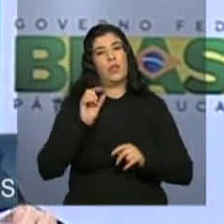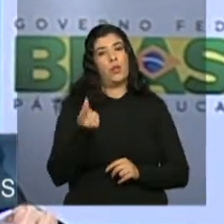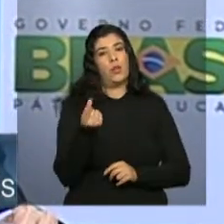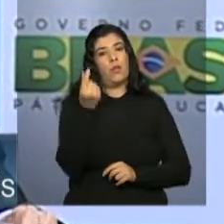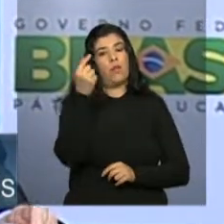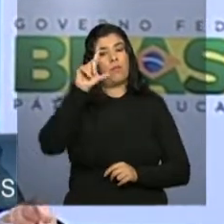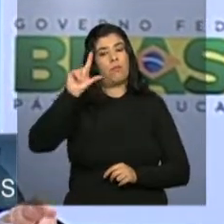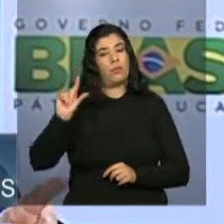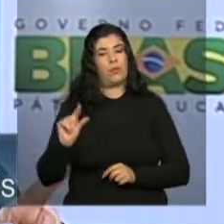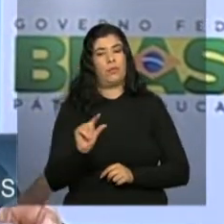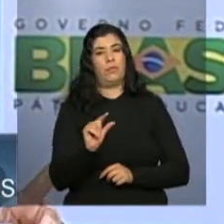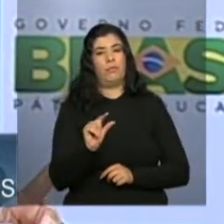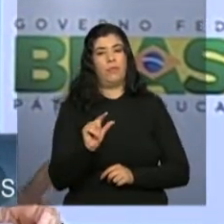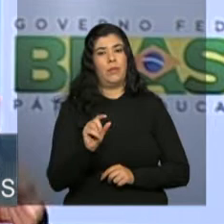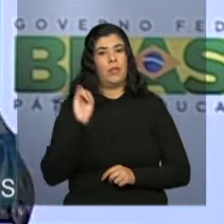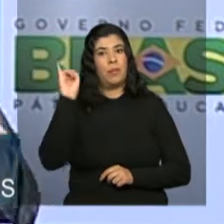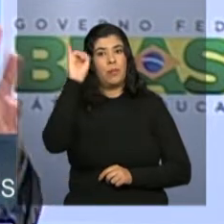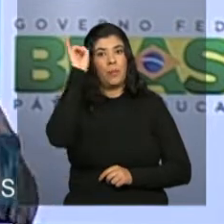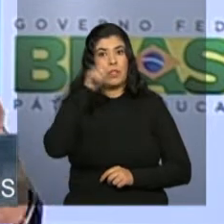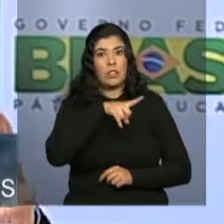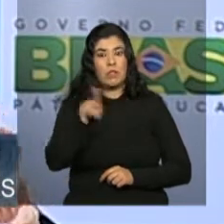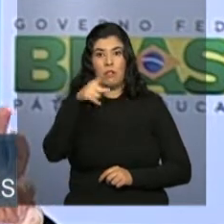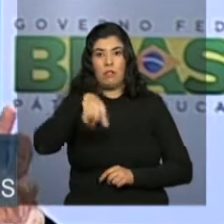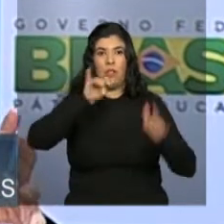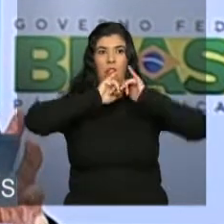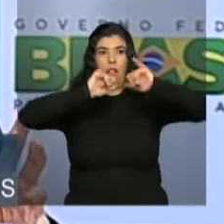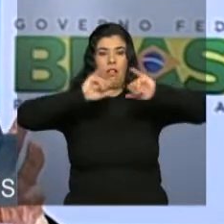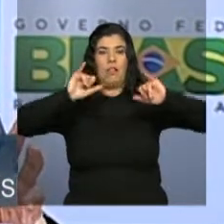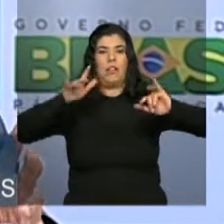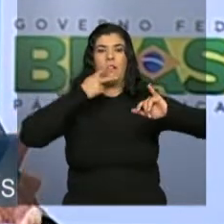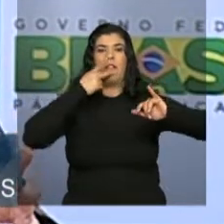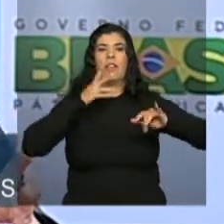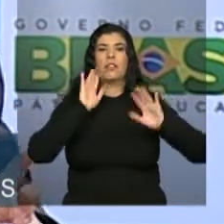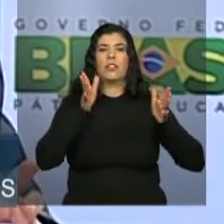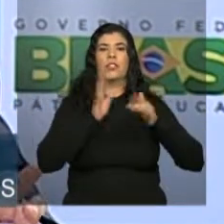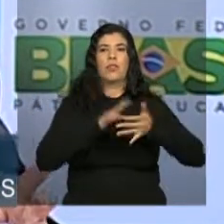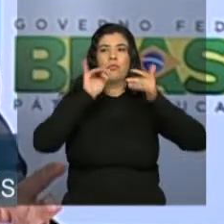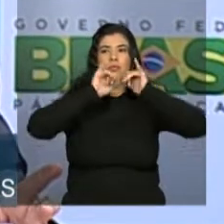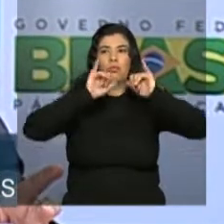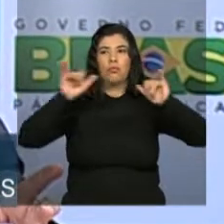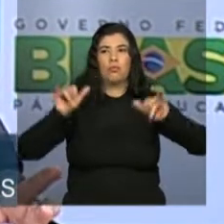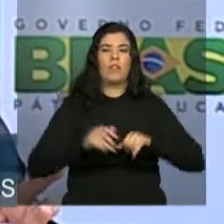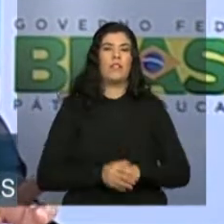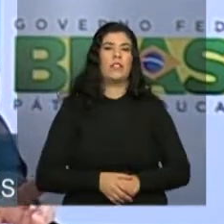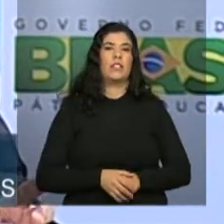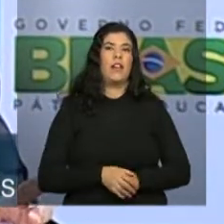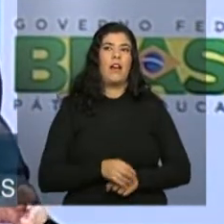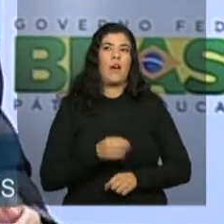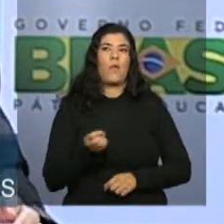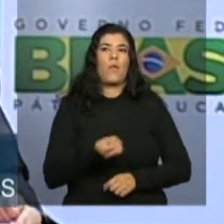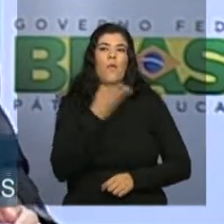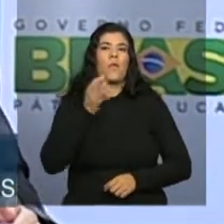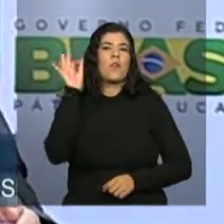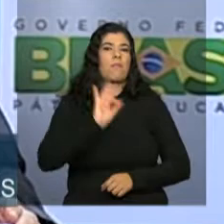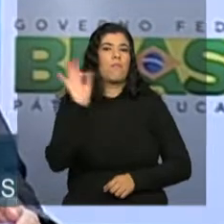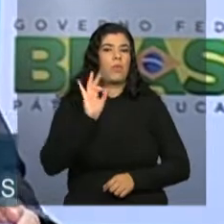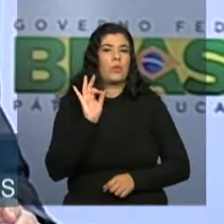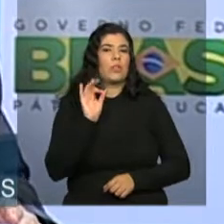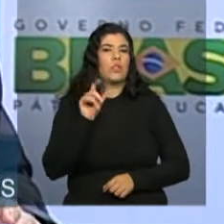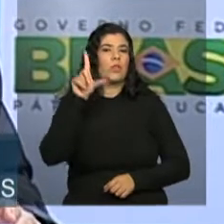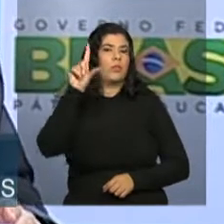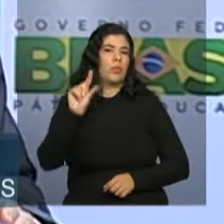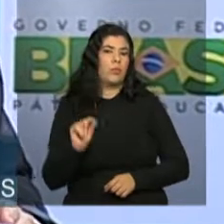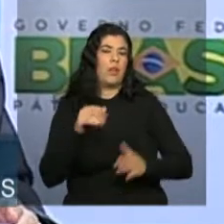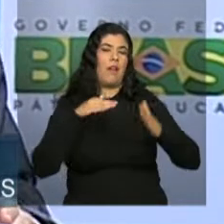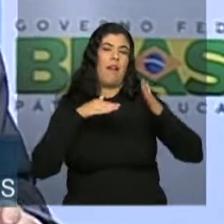gente espera certo isso é importante não a divulgação pode a senhora vai divulgar e vai ser de x-wings não é de o preço máximo